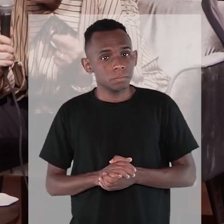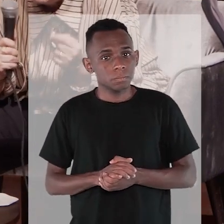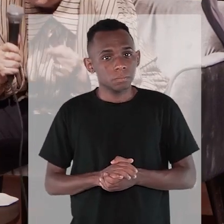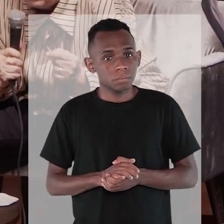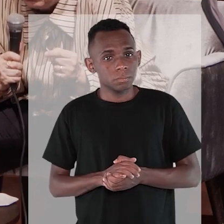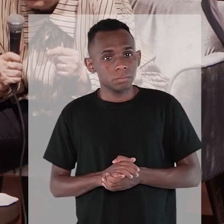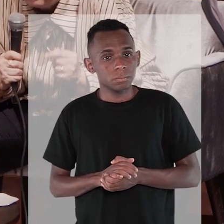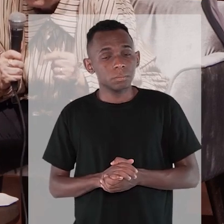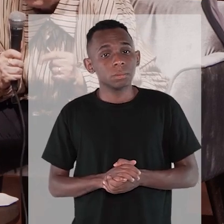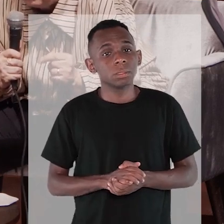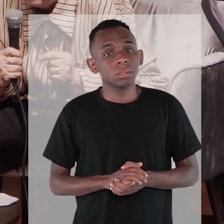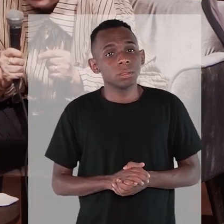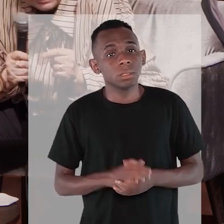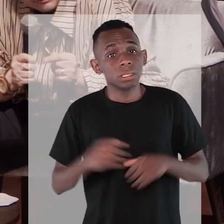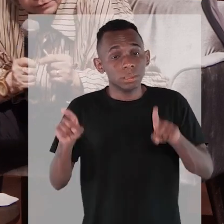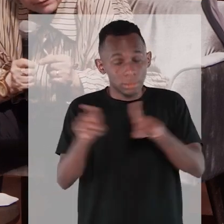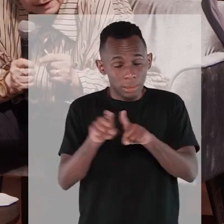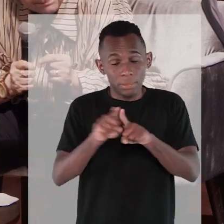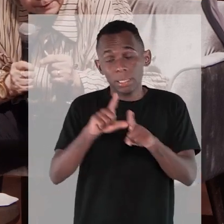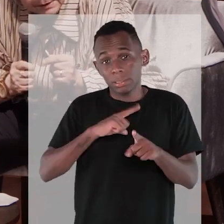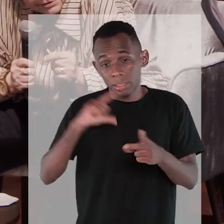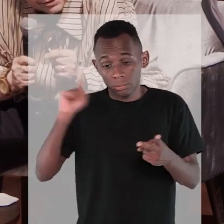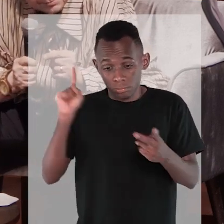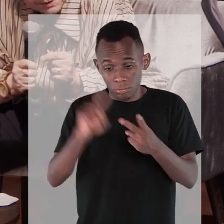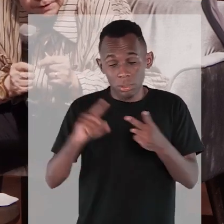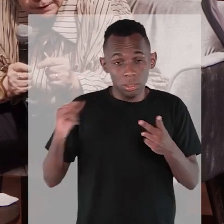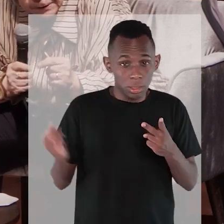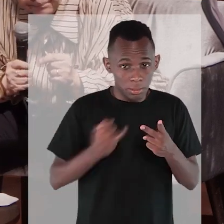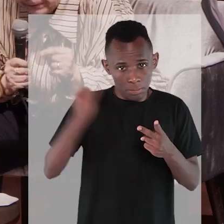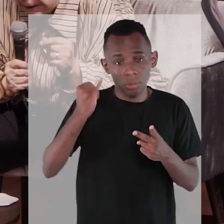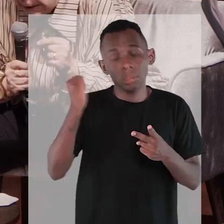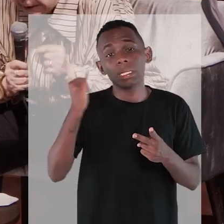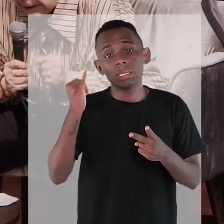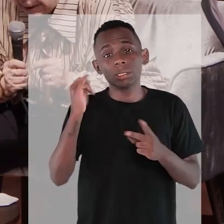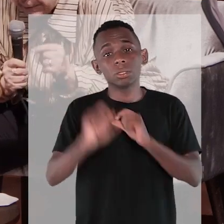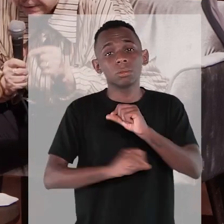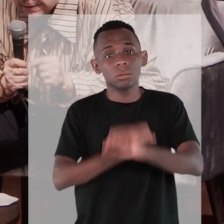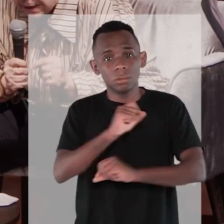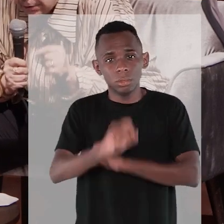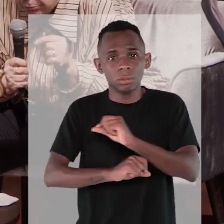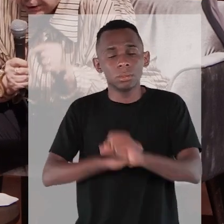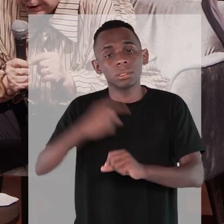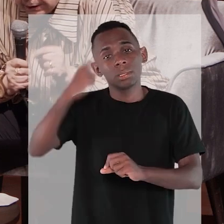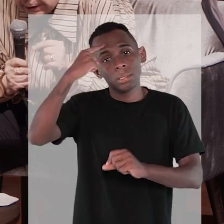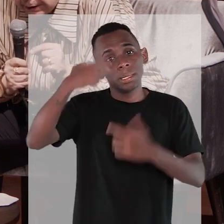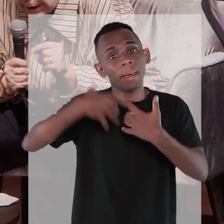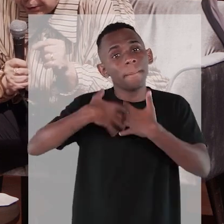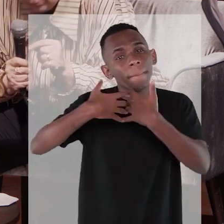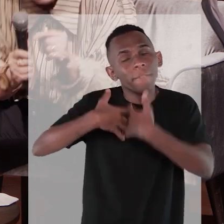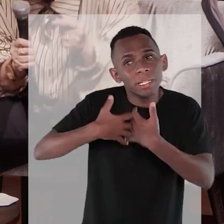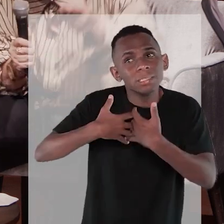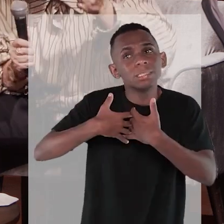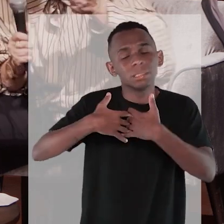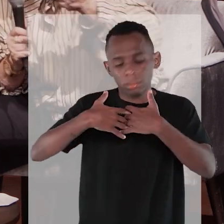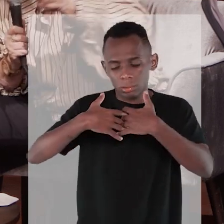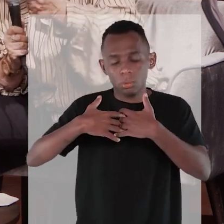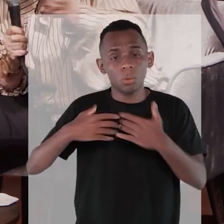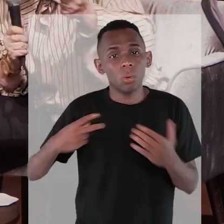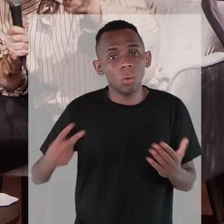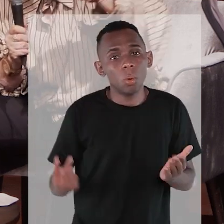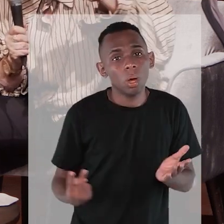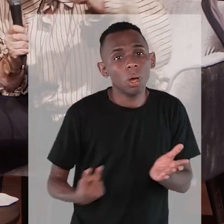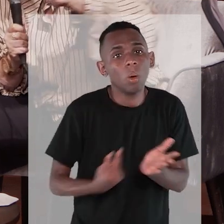Tem um segundo ponto que talvez valha a pena a gente perseguir, que é pensar o que